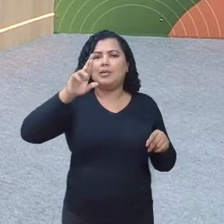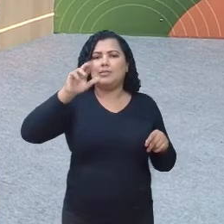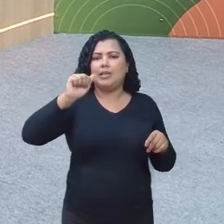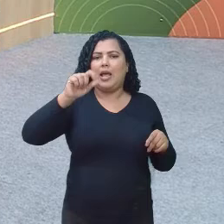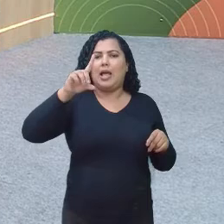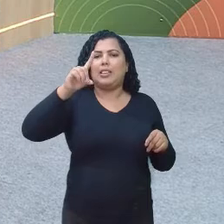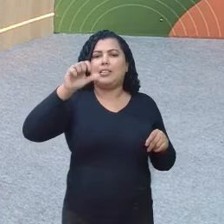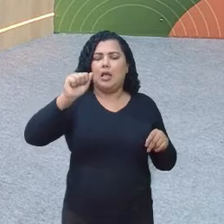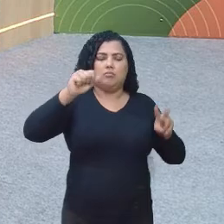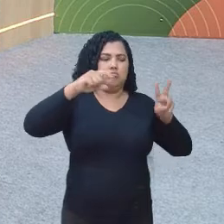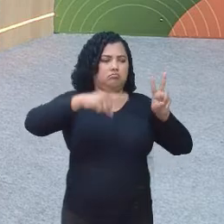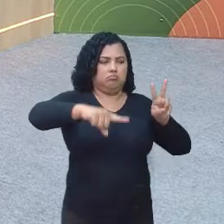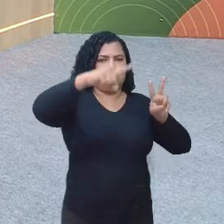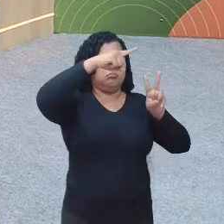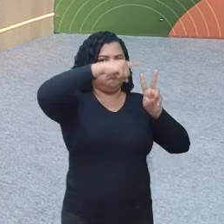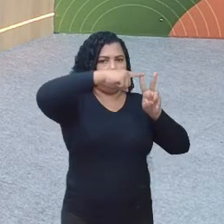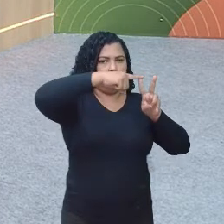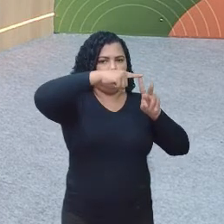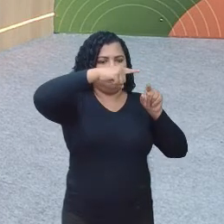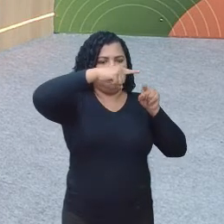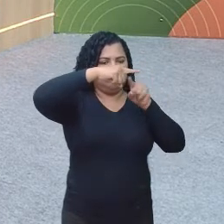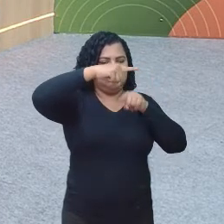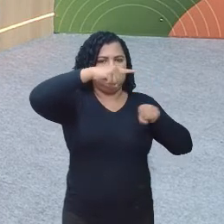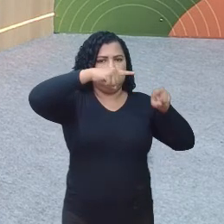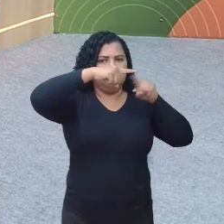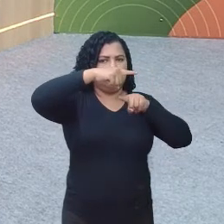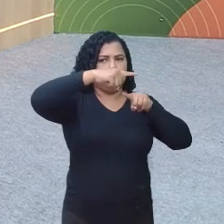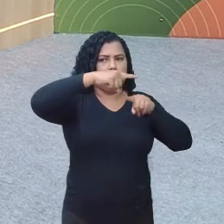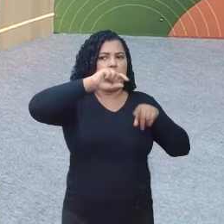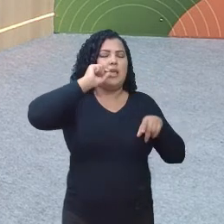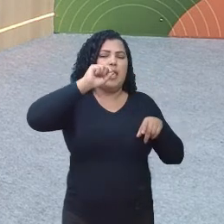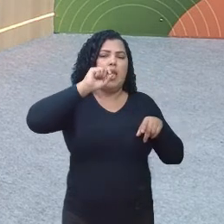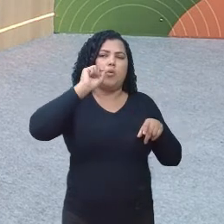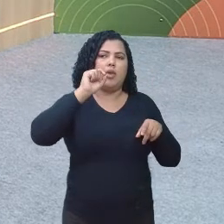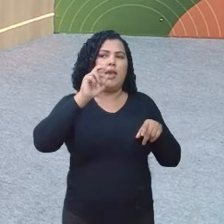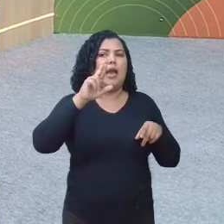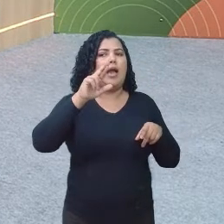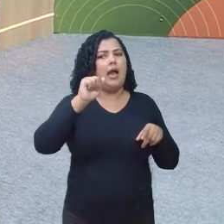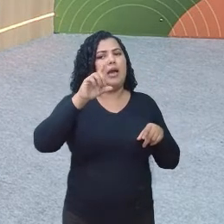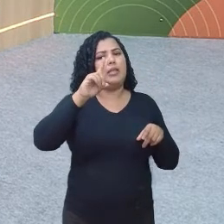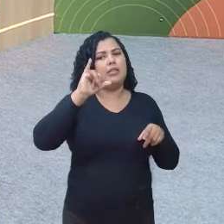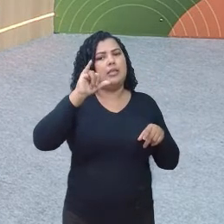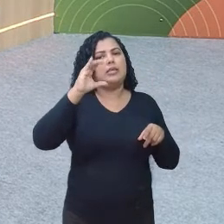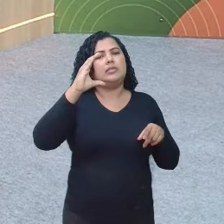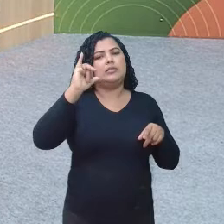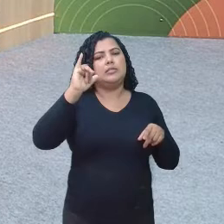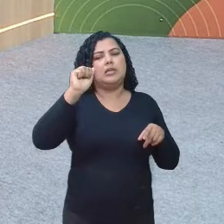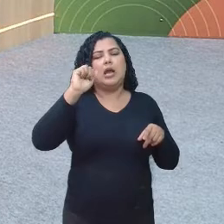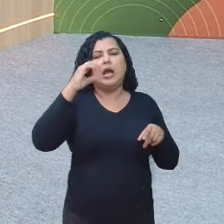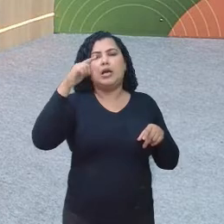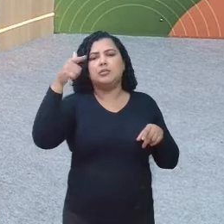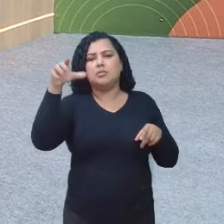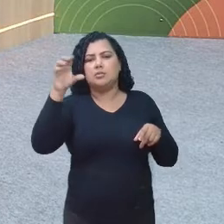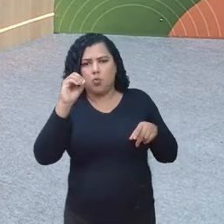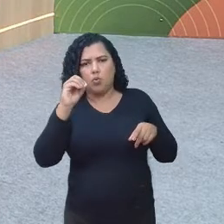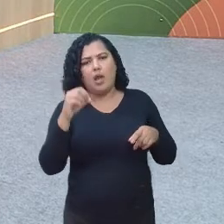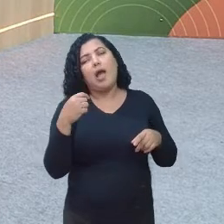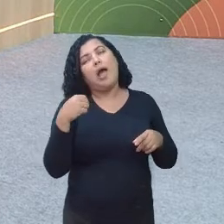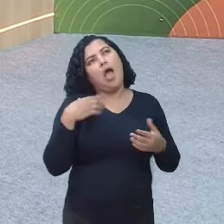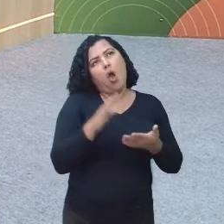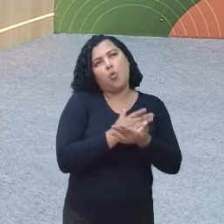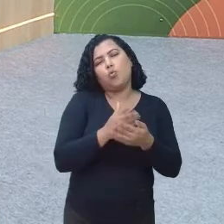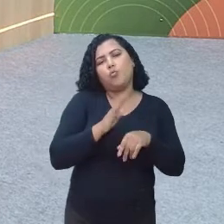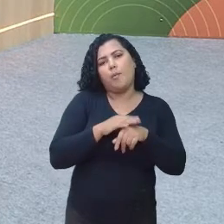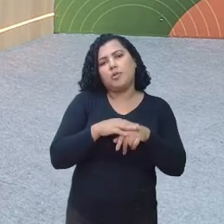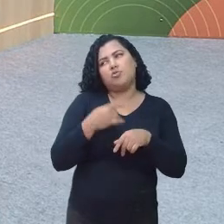fazendo referência a um determinado tipo de radiciação. Muitas vezes a gente pensa que só existe a raiz quadrada. Não, existe